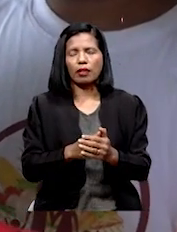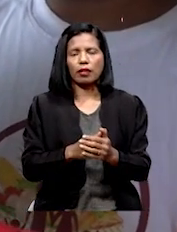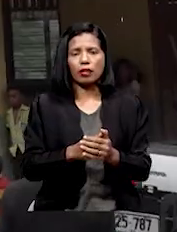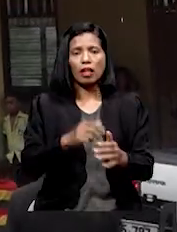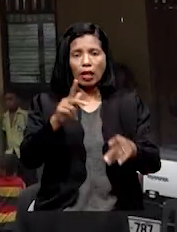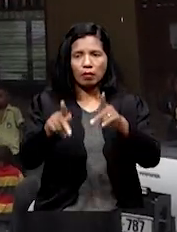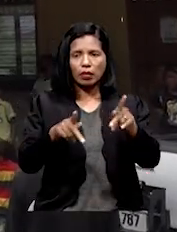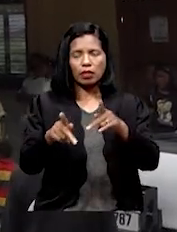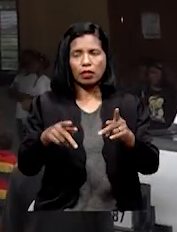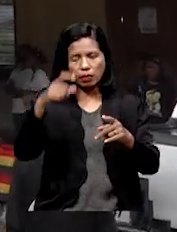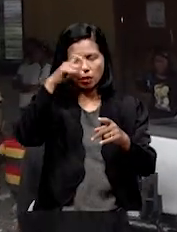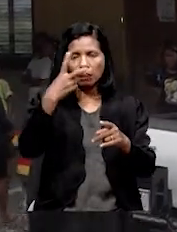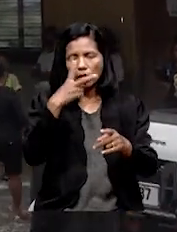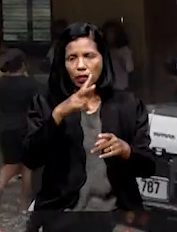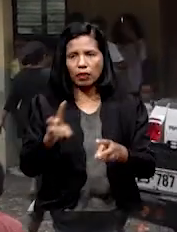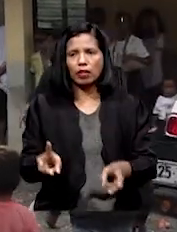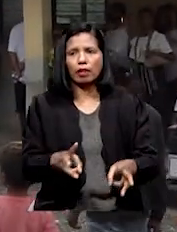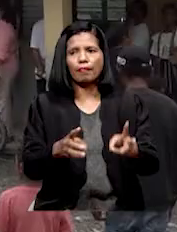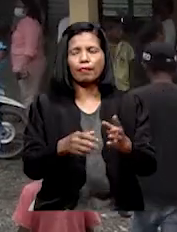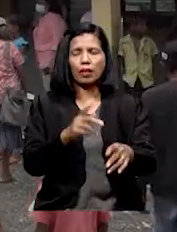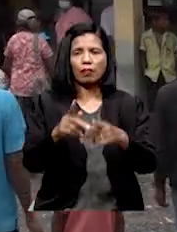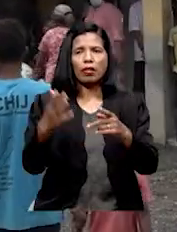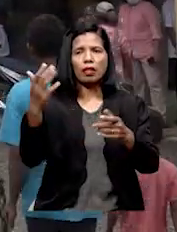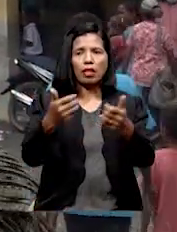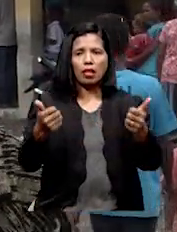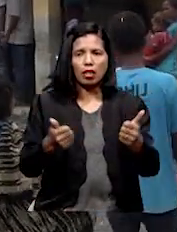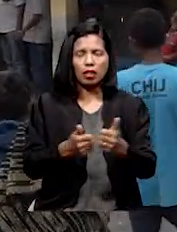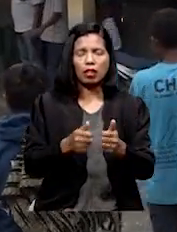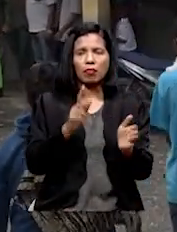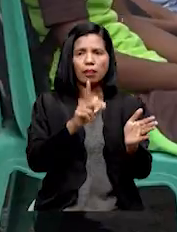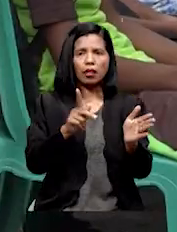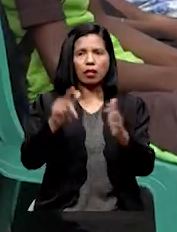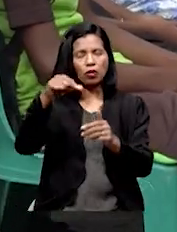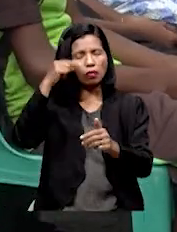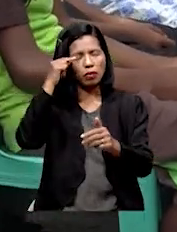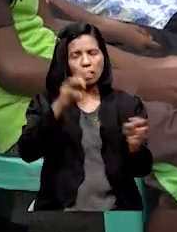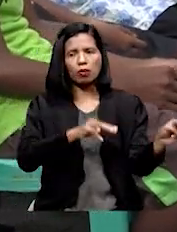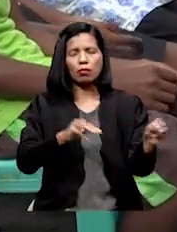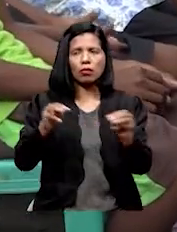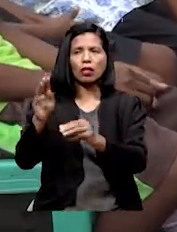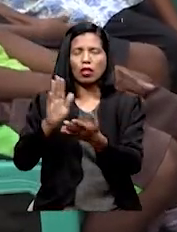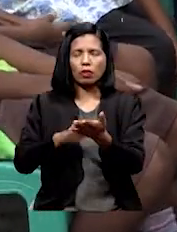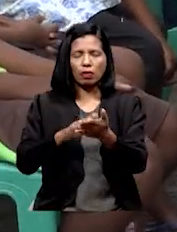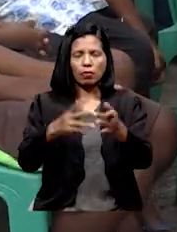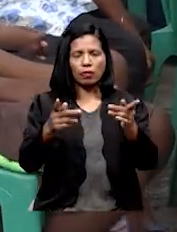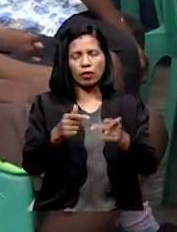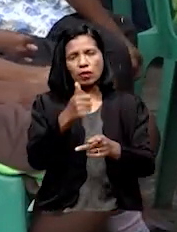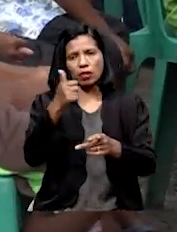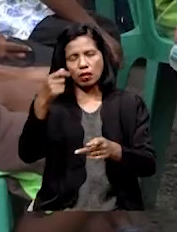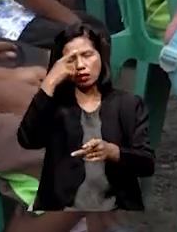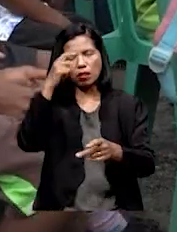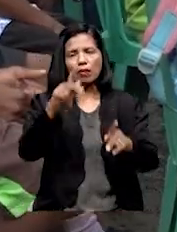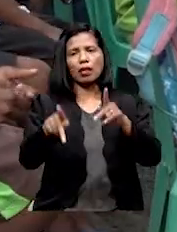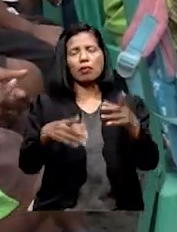vale. Comunidade e aldeia Casnafar la concorda o plano governo ne bea tu muda escola ne ba fatin seluk, tamba comunidade